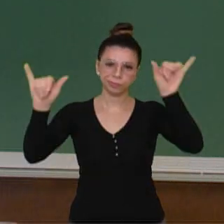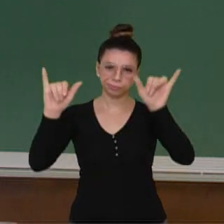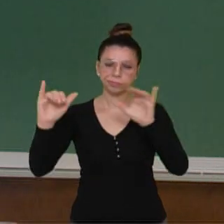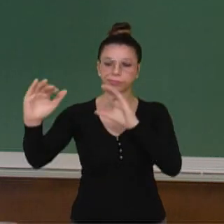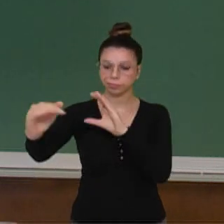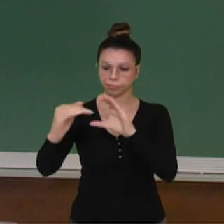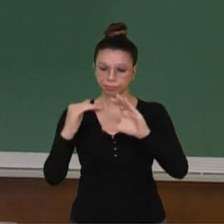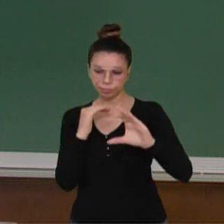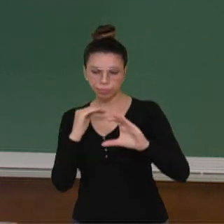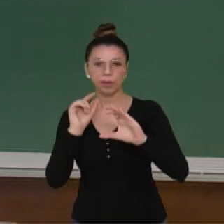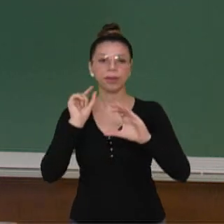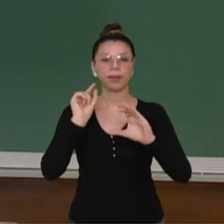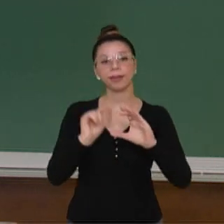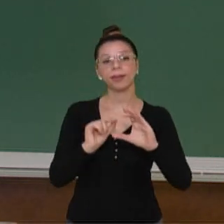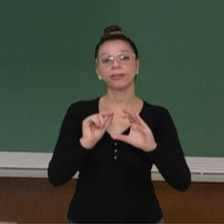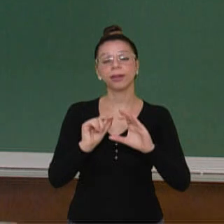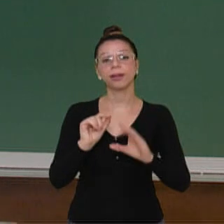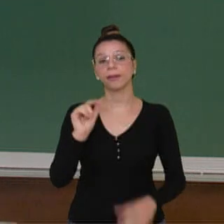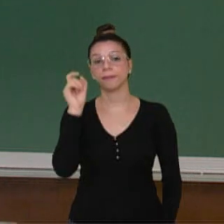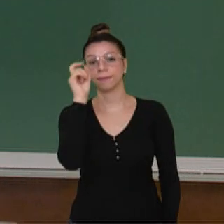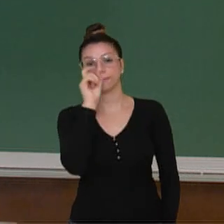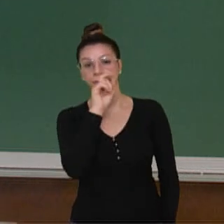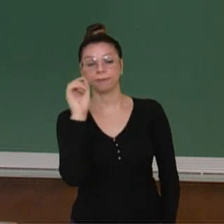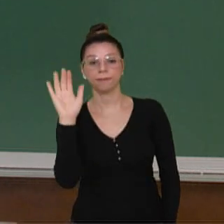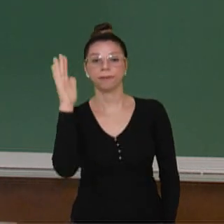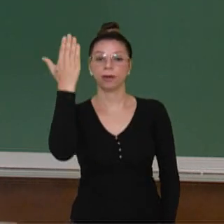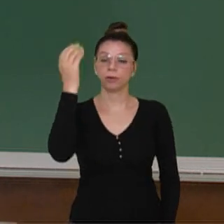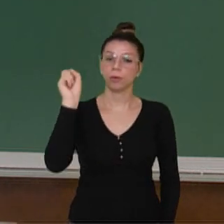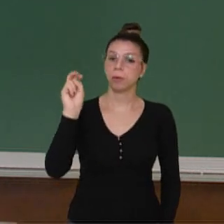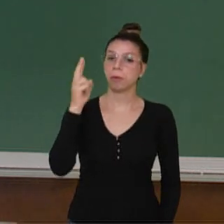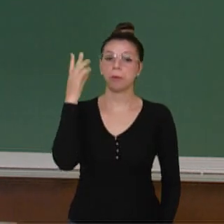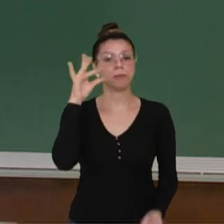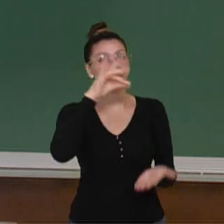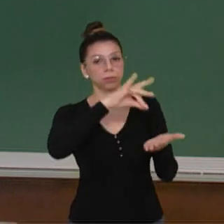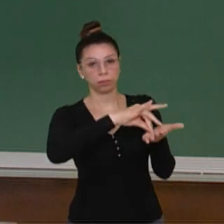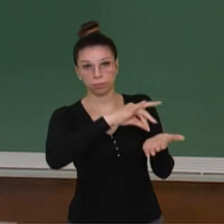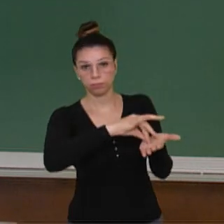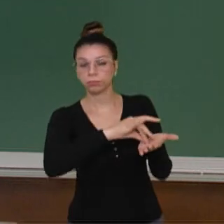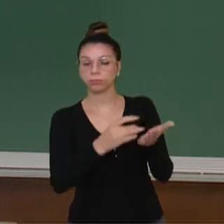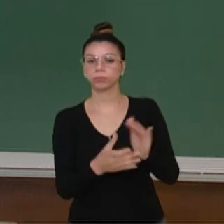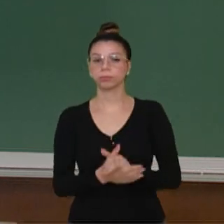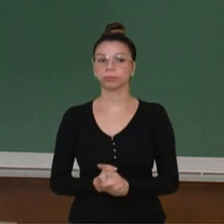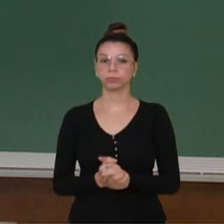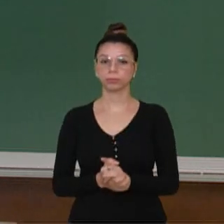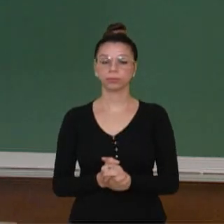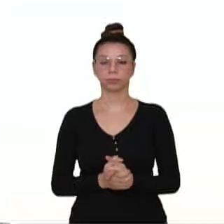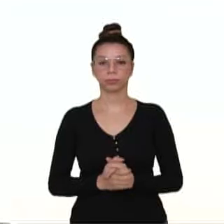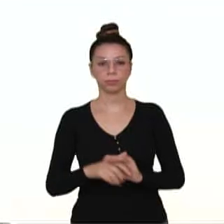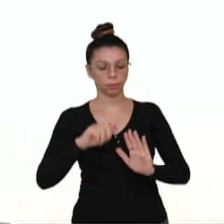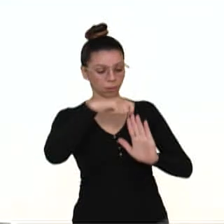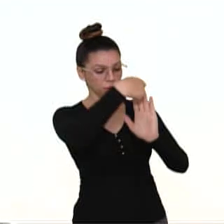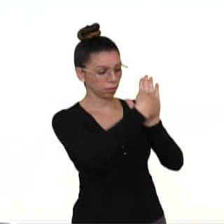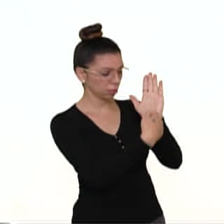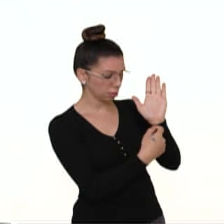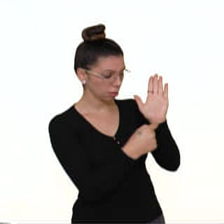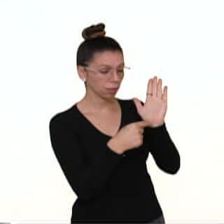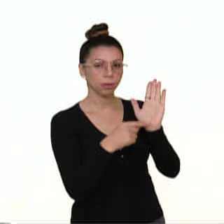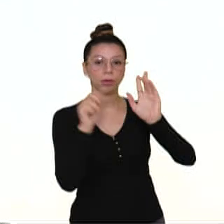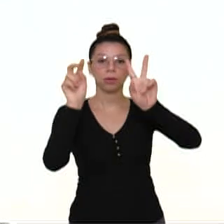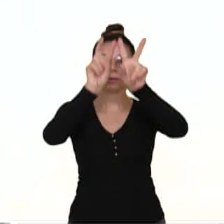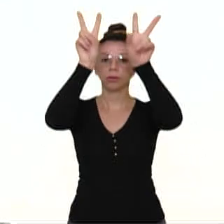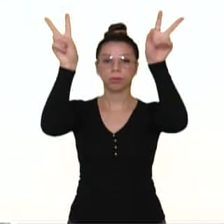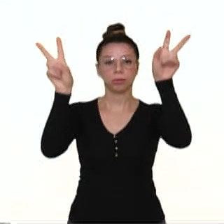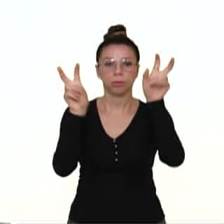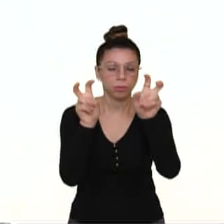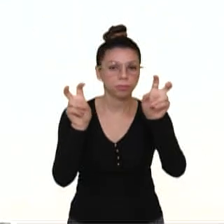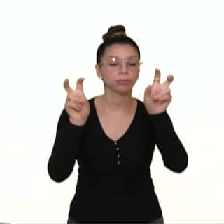recebeu é uma notícia falsa ou não. Vamos ao nosso texto. O título desse